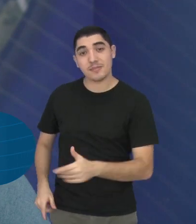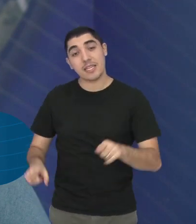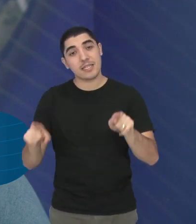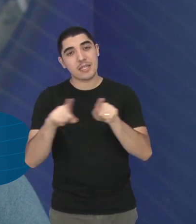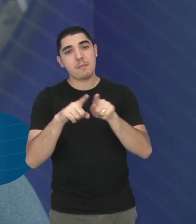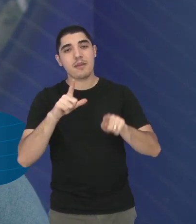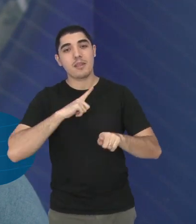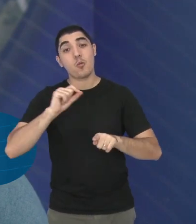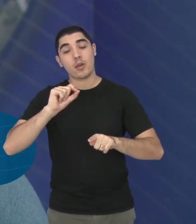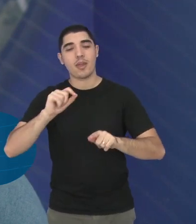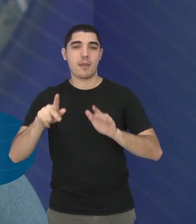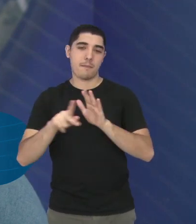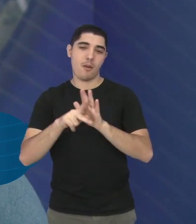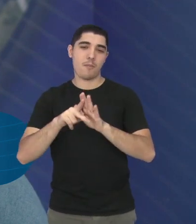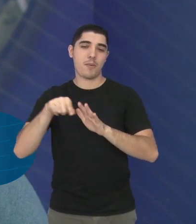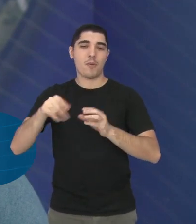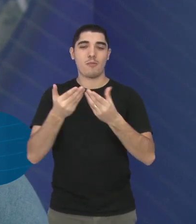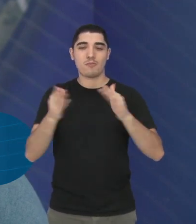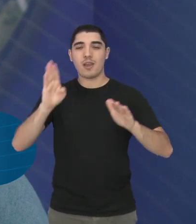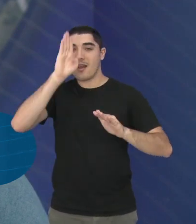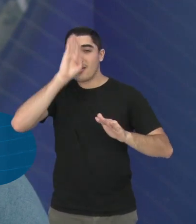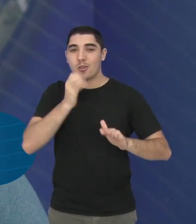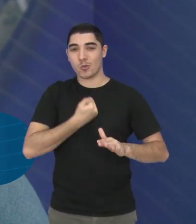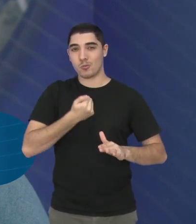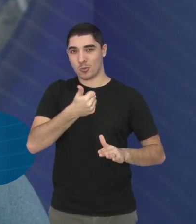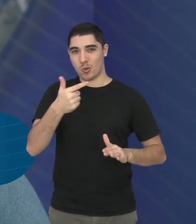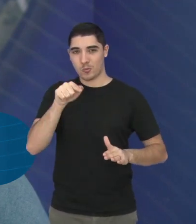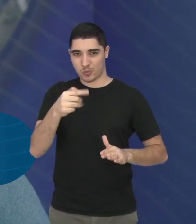youtube.com/CâmaraSJC e também pelo nosso canal aberto, que é o